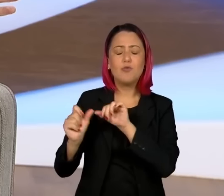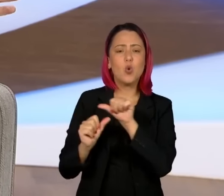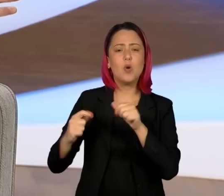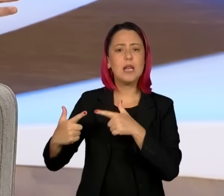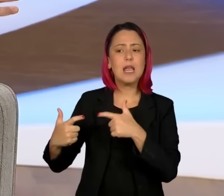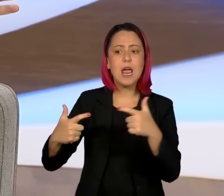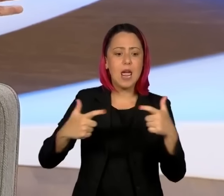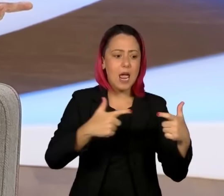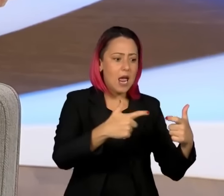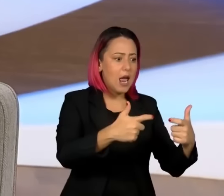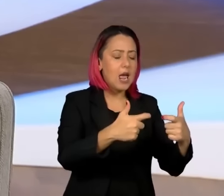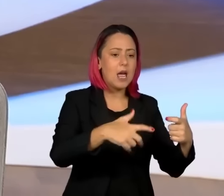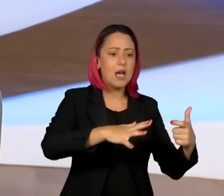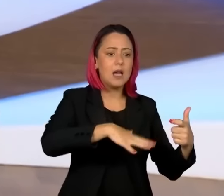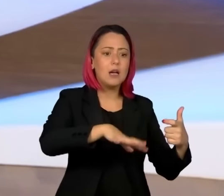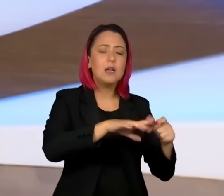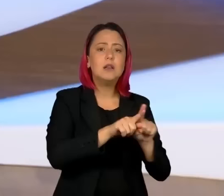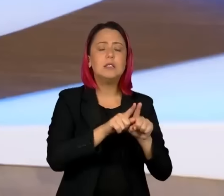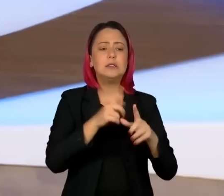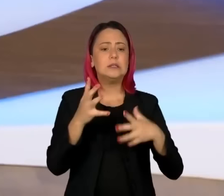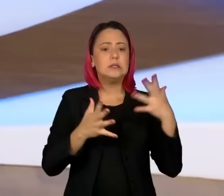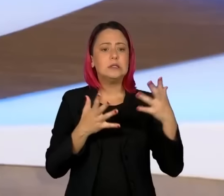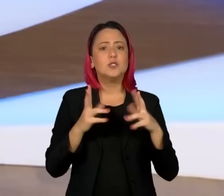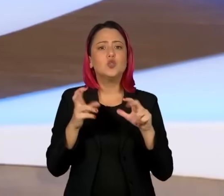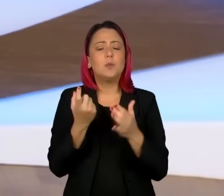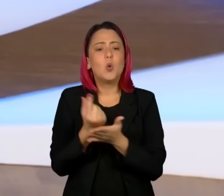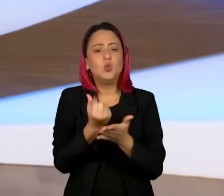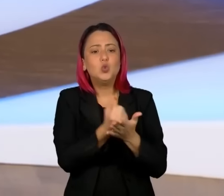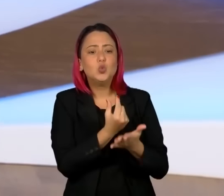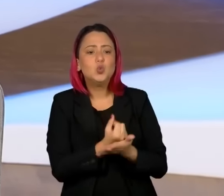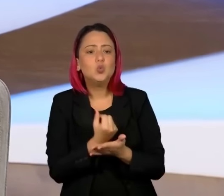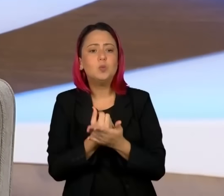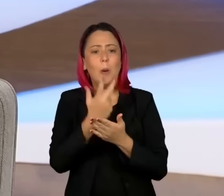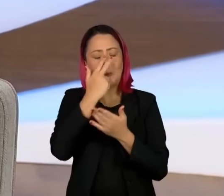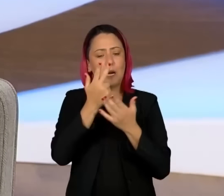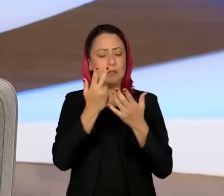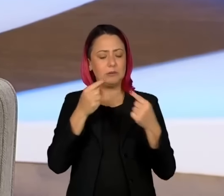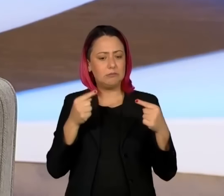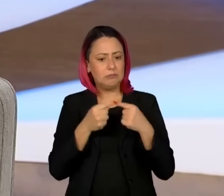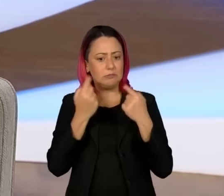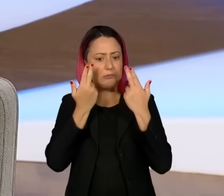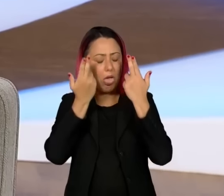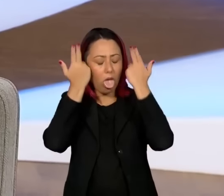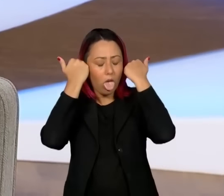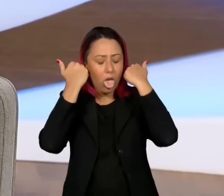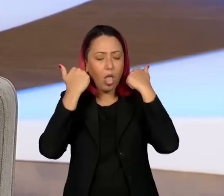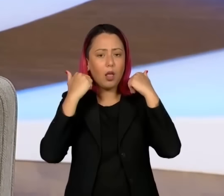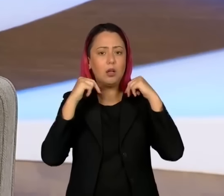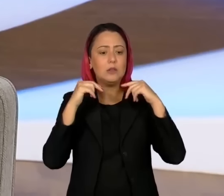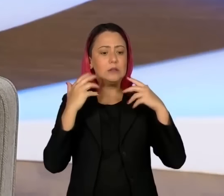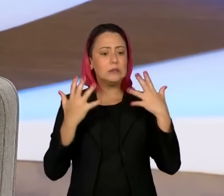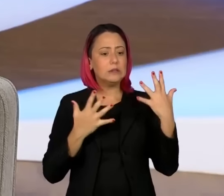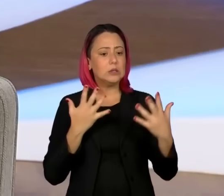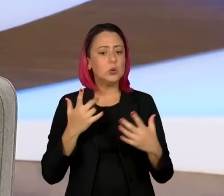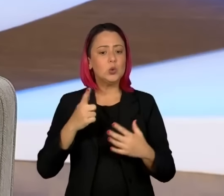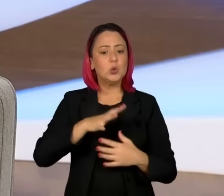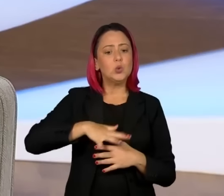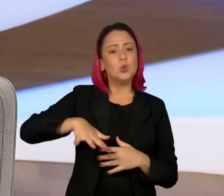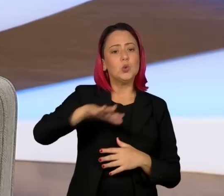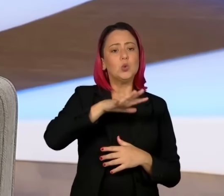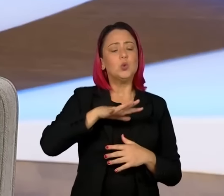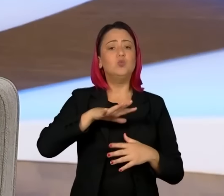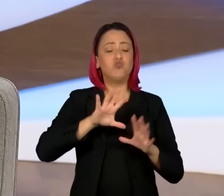consumo já passa a ser uma coisa meio esquisita meio alienado de uma de uma classe